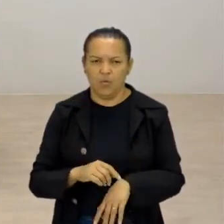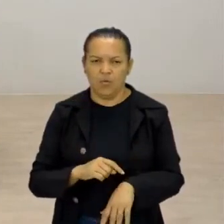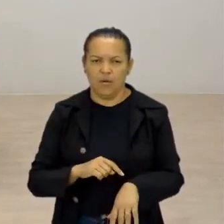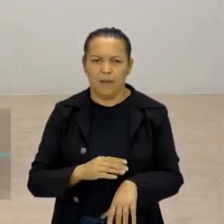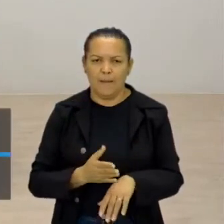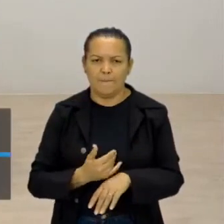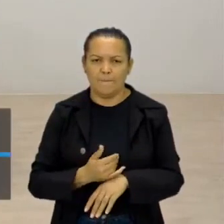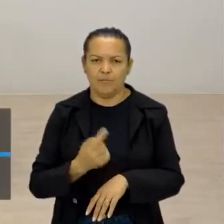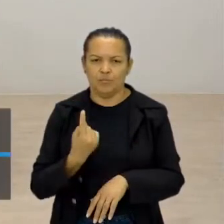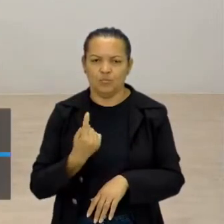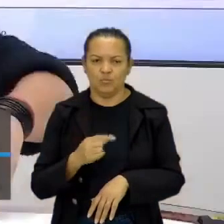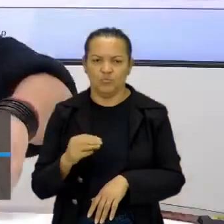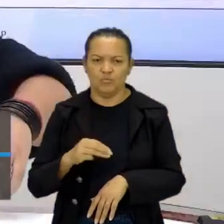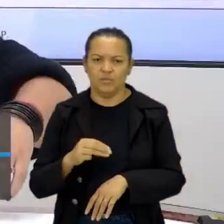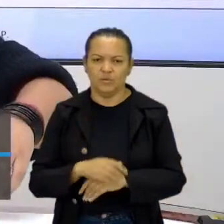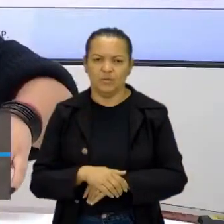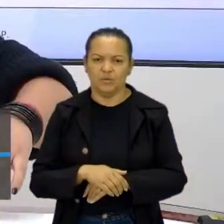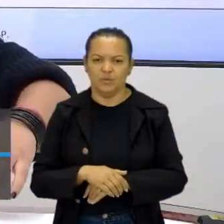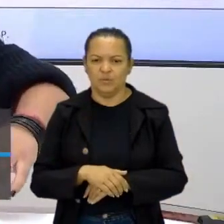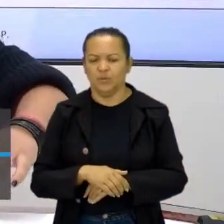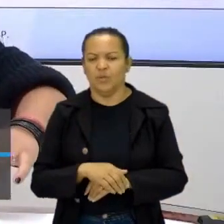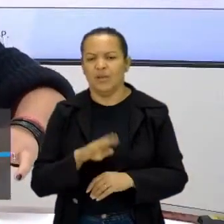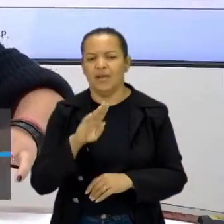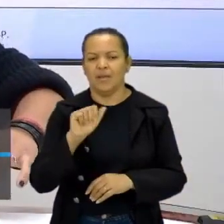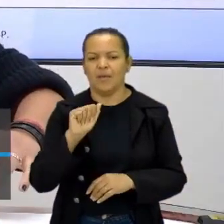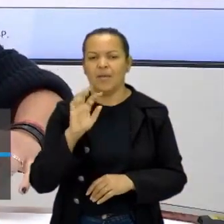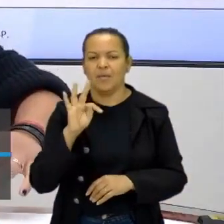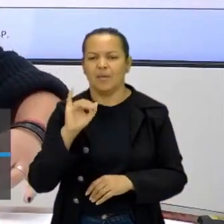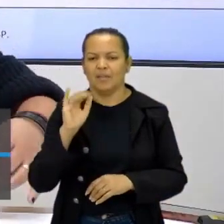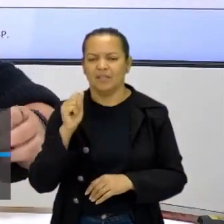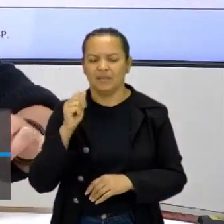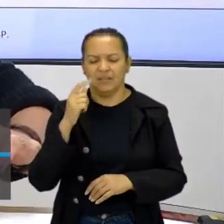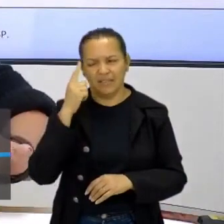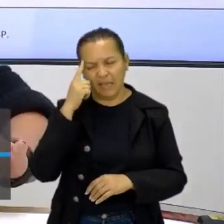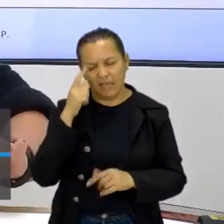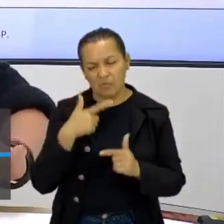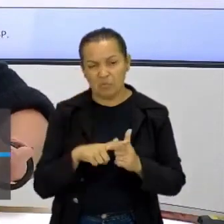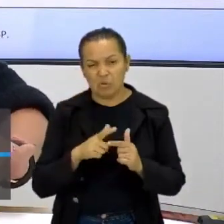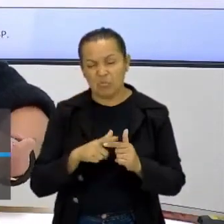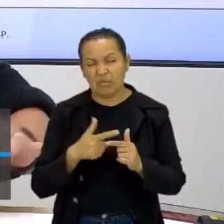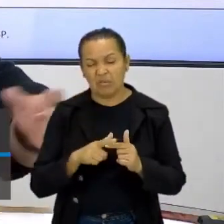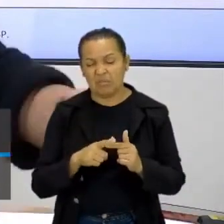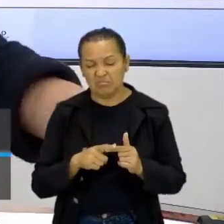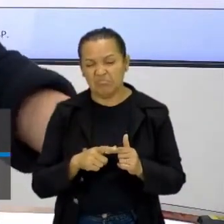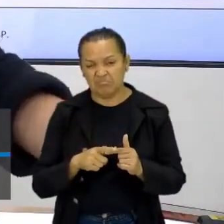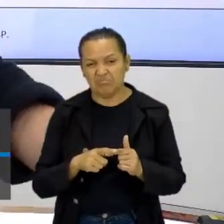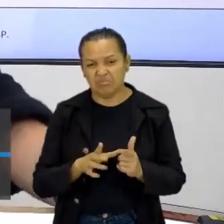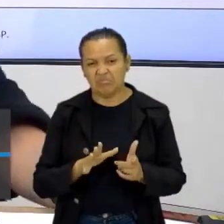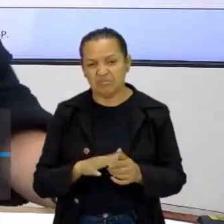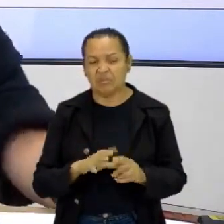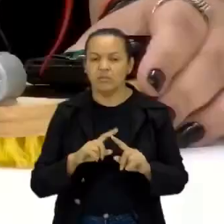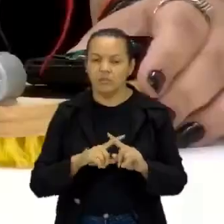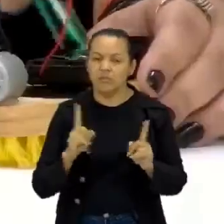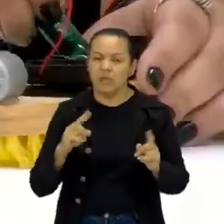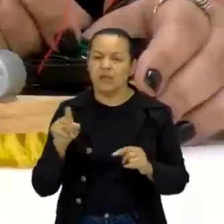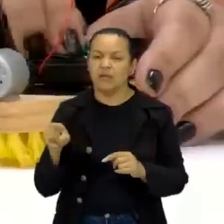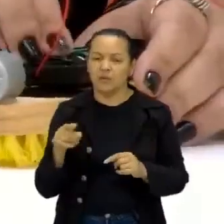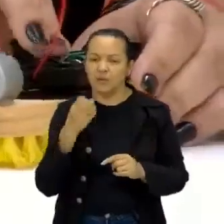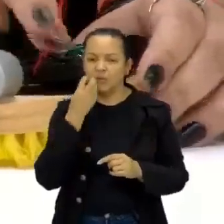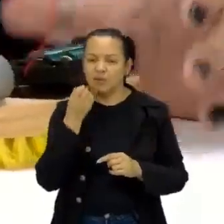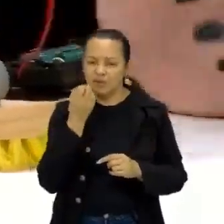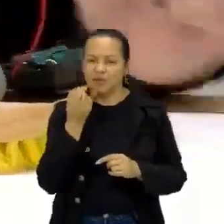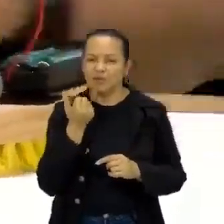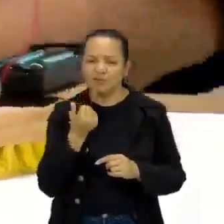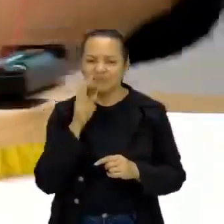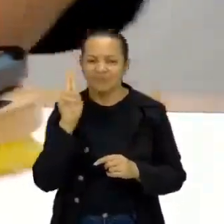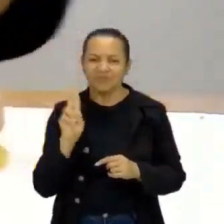a bateria, como eu falei, a bateria 9 volts é cara, às vezes ela te dá mais dor de cabeça do que funciona. Mas esse daqui funcionou, então a gente vai